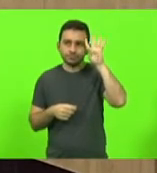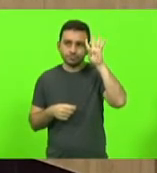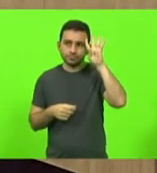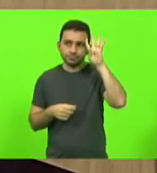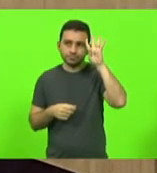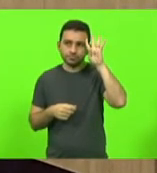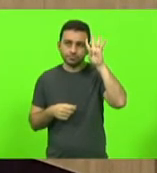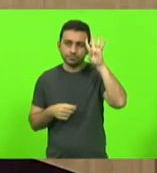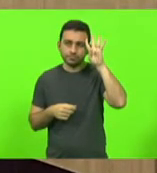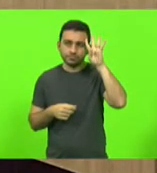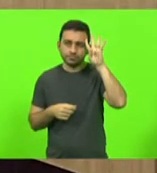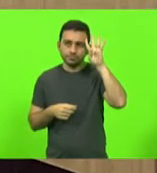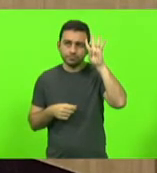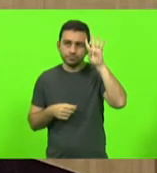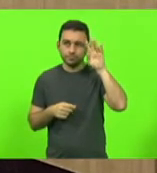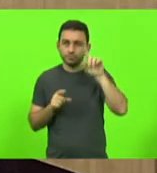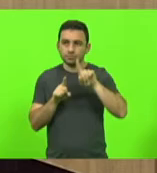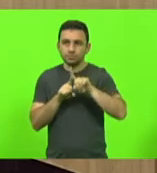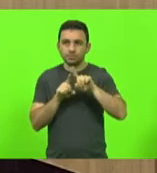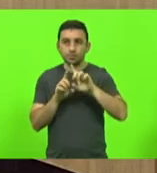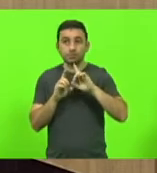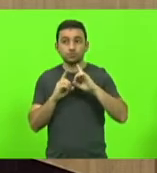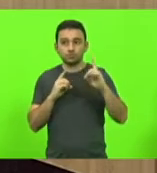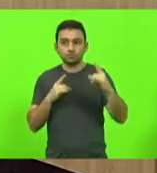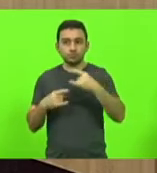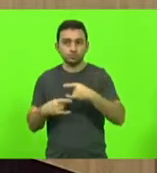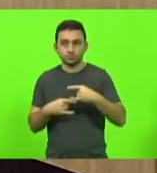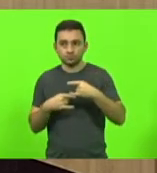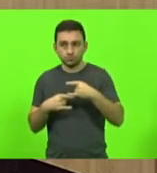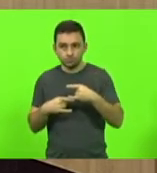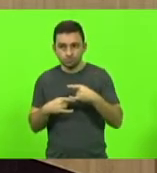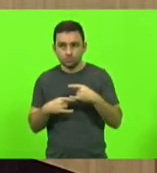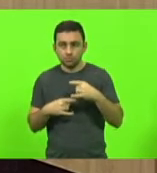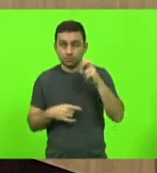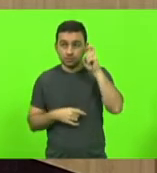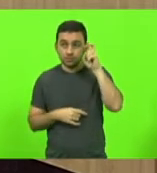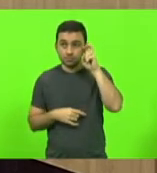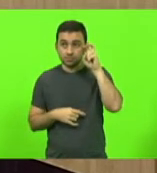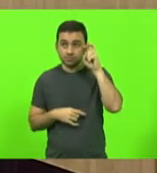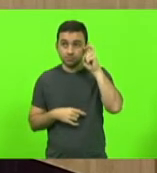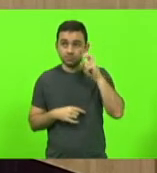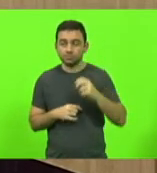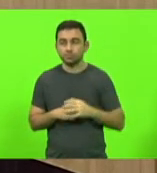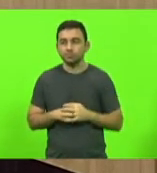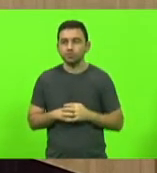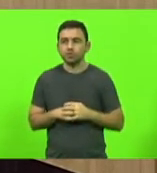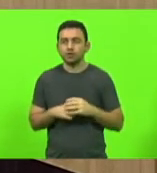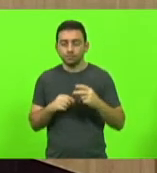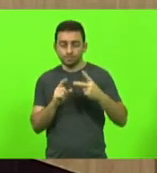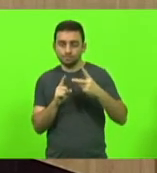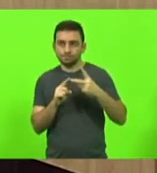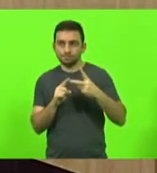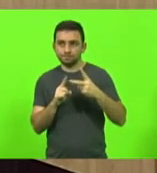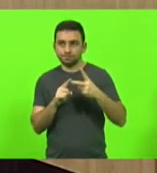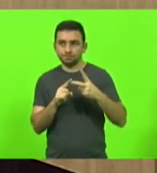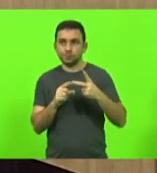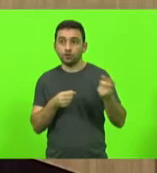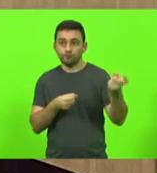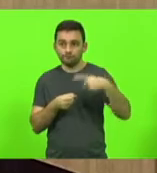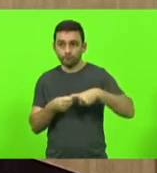e virtual, ou seja, híbrido, na quinta. E a segunda é o